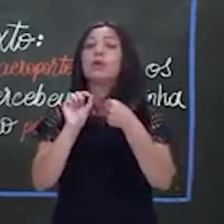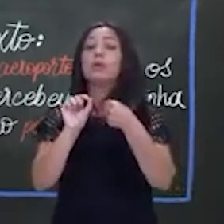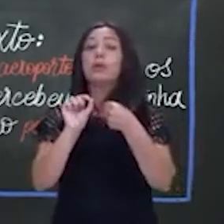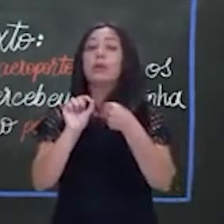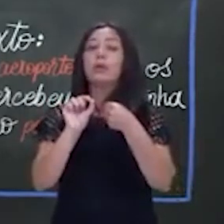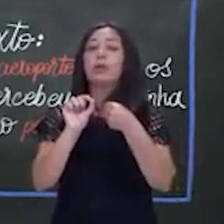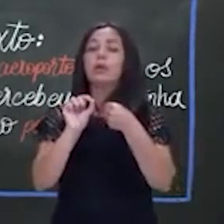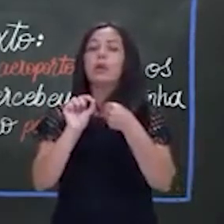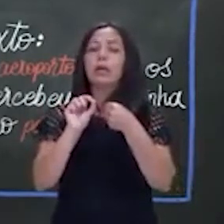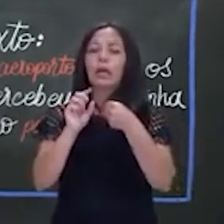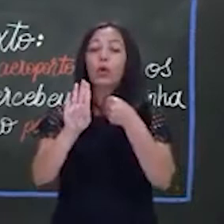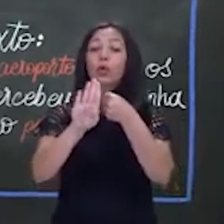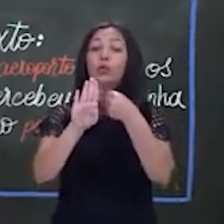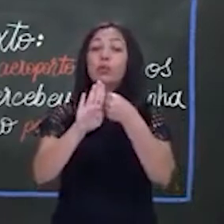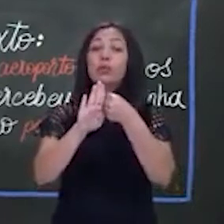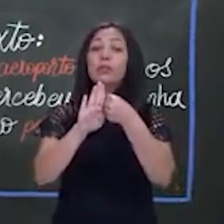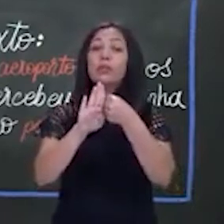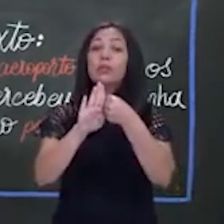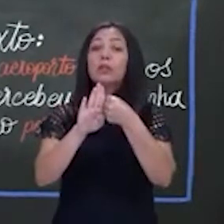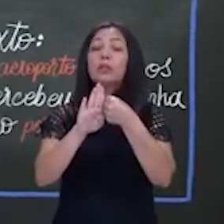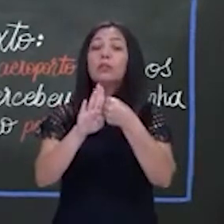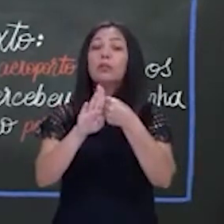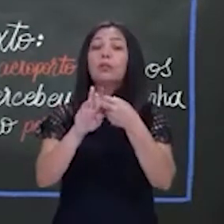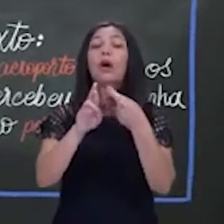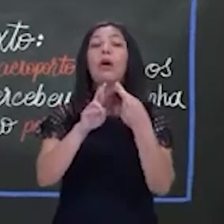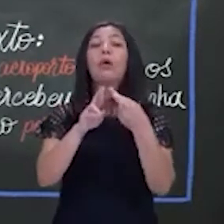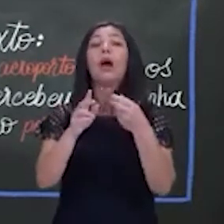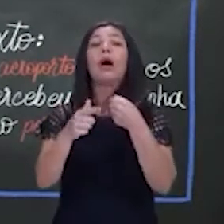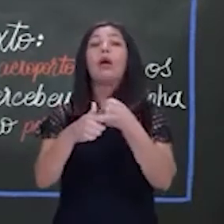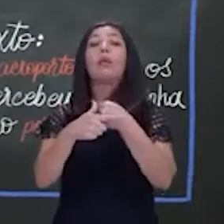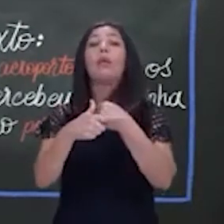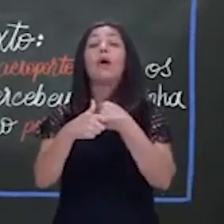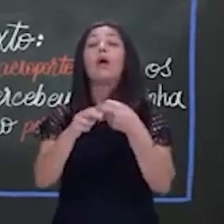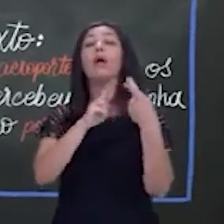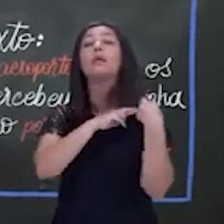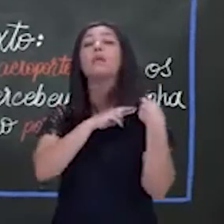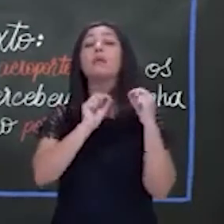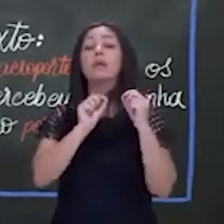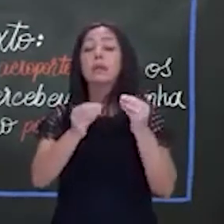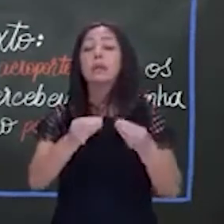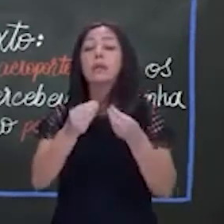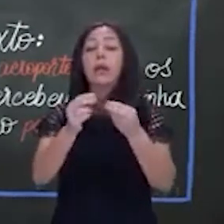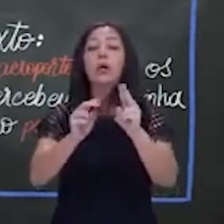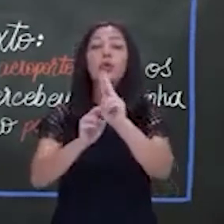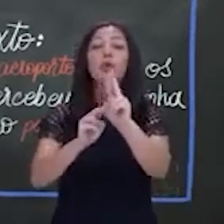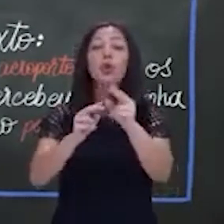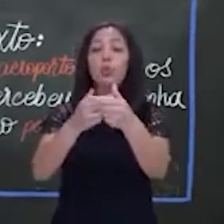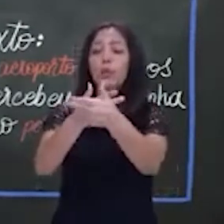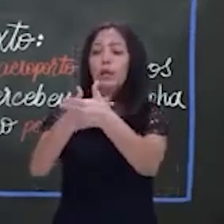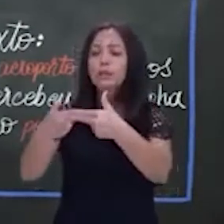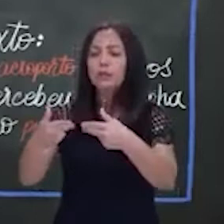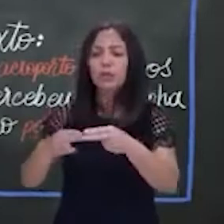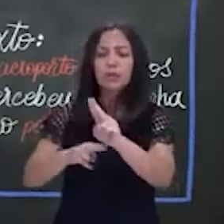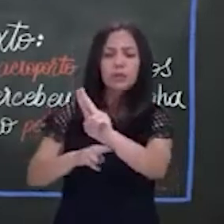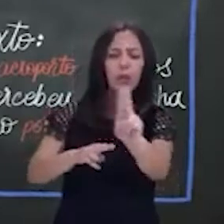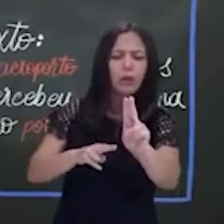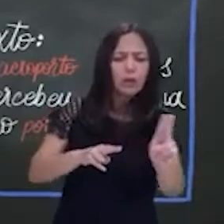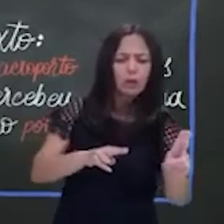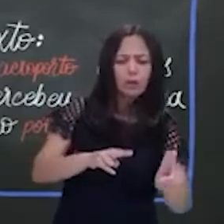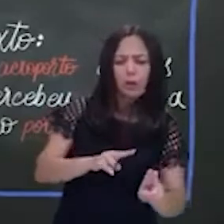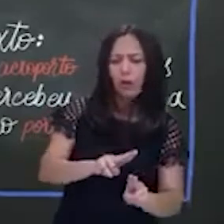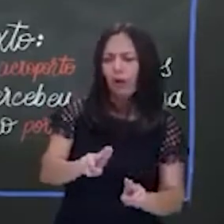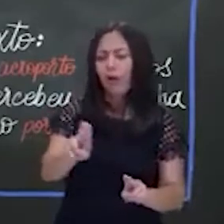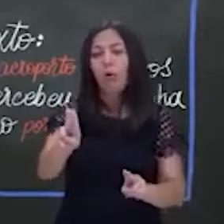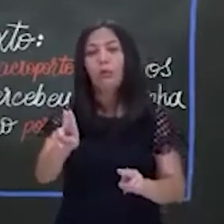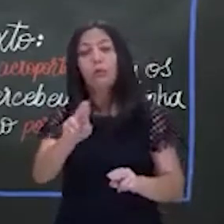de palavras é nomear, dar nomes às coisas. Então, para eu me comunicar, eu preciso saber o nome dessas coisas, né? Eu preciso saber